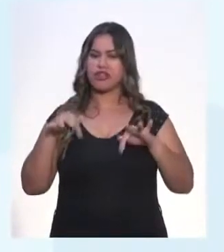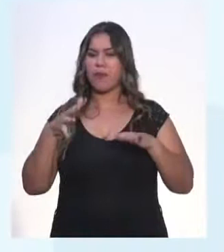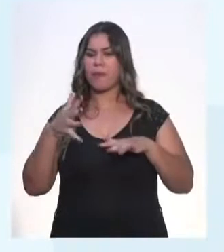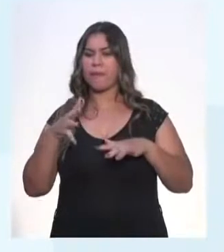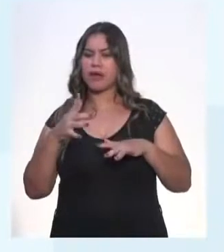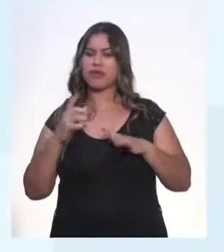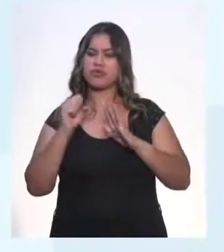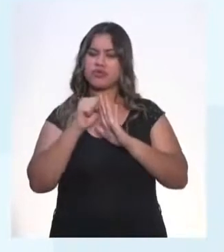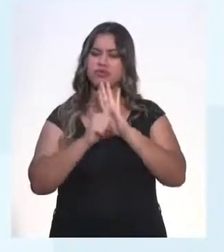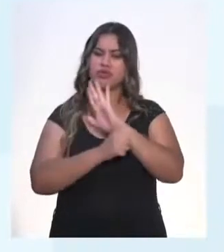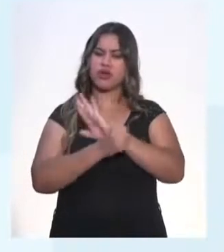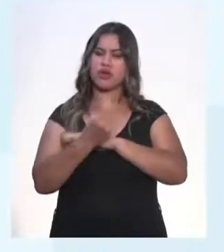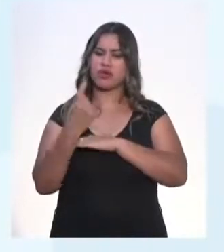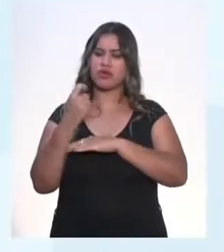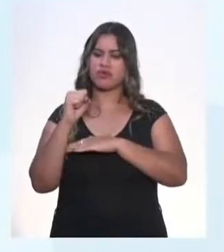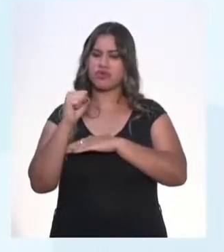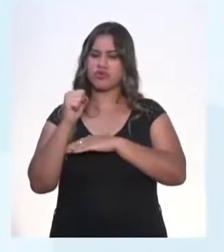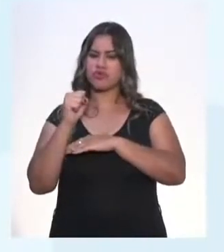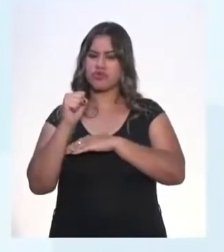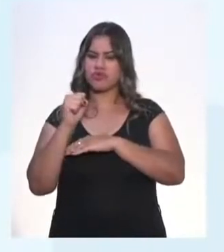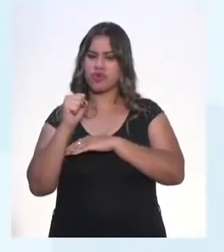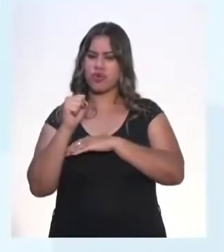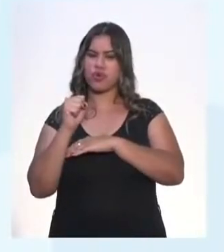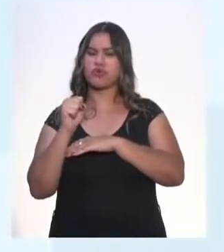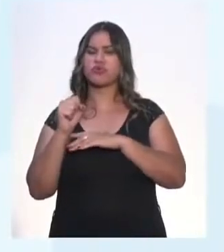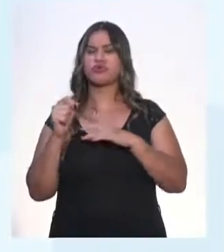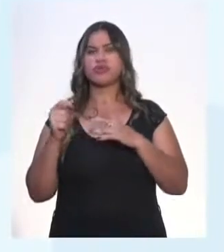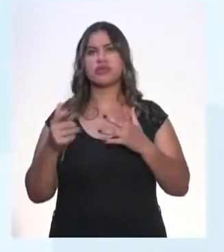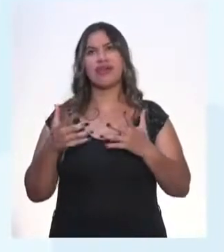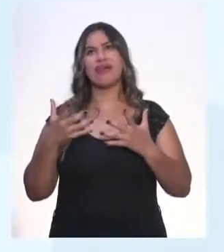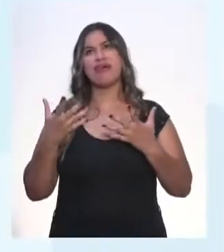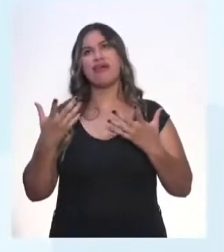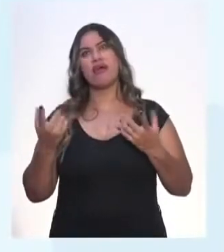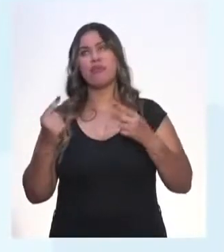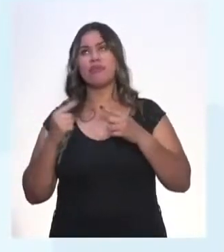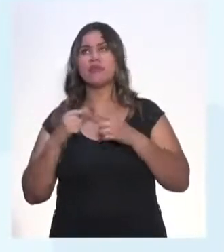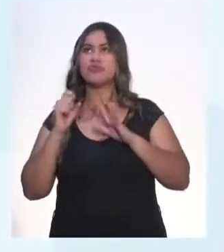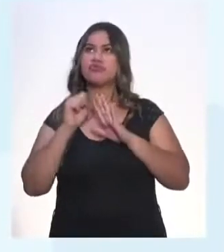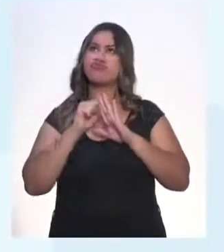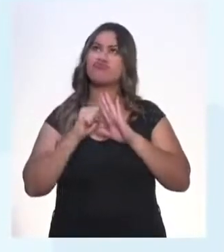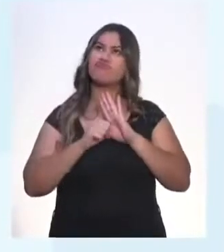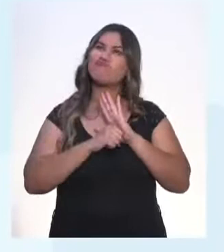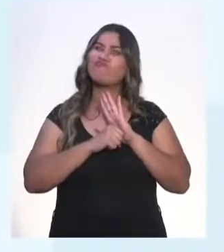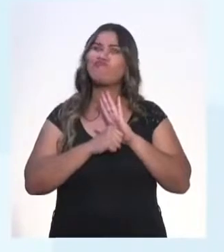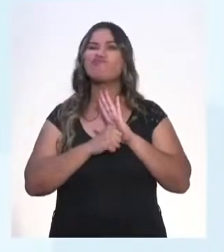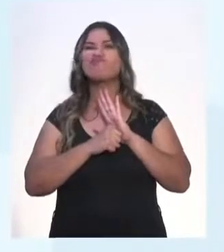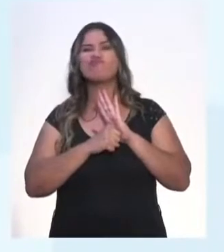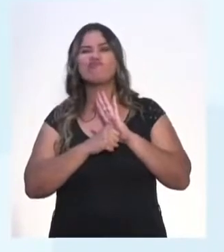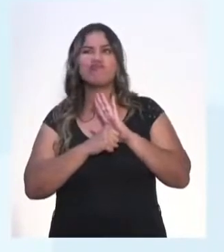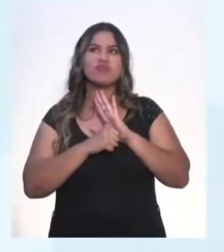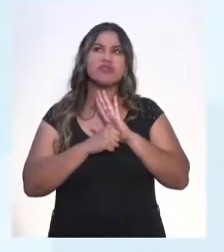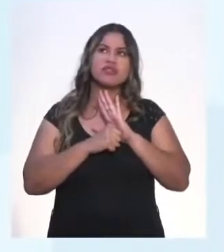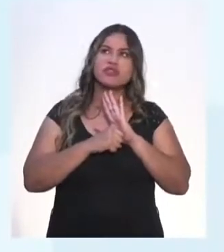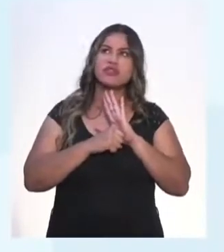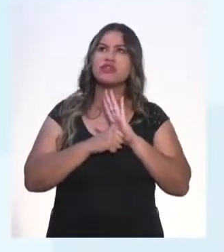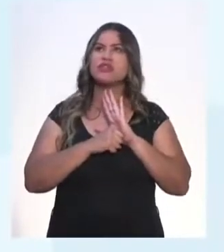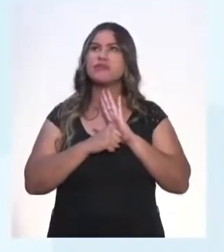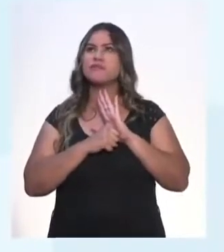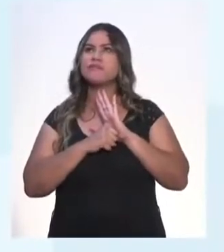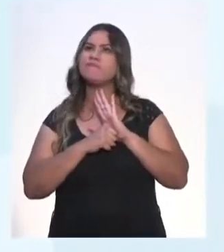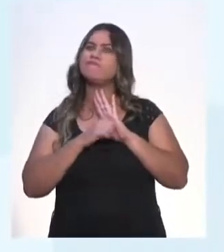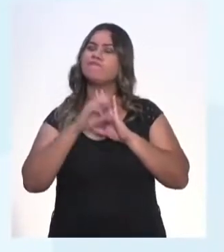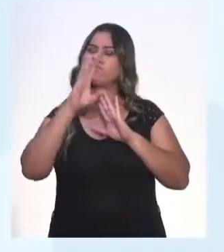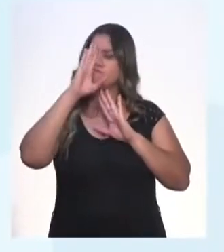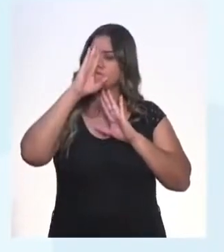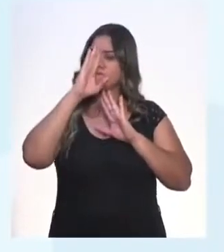século XVIII, que é um século que, puxa, é um século assim, cuja marca é